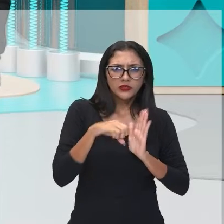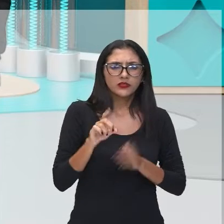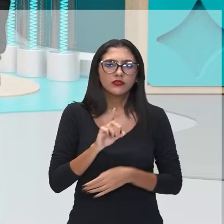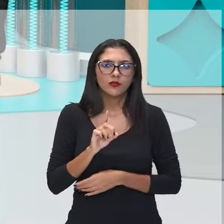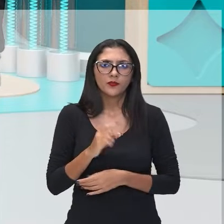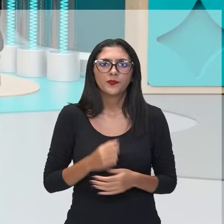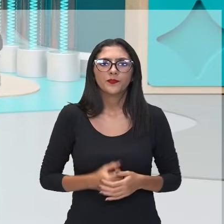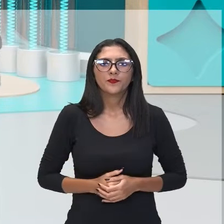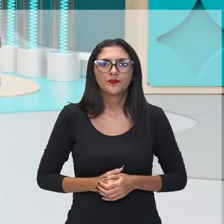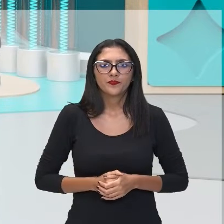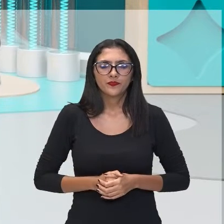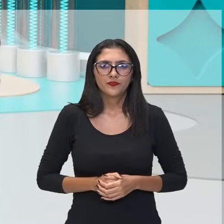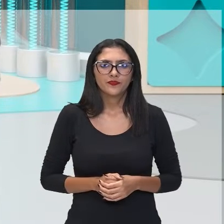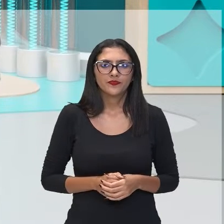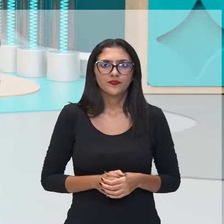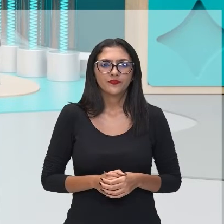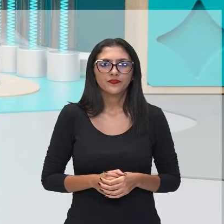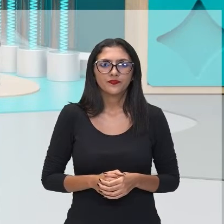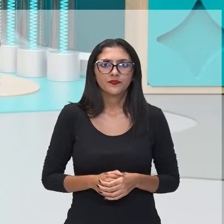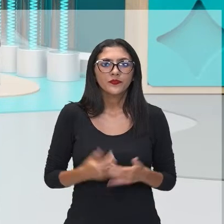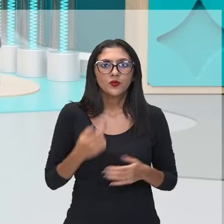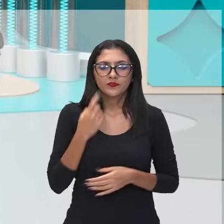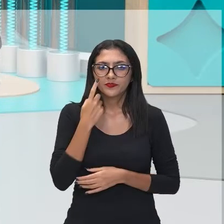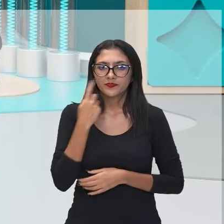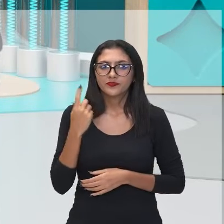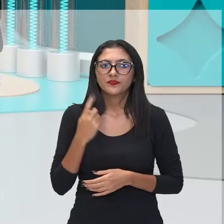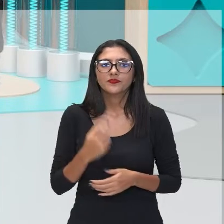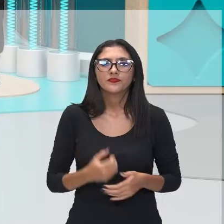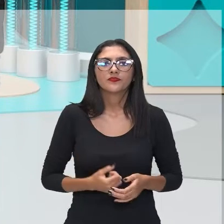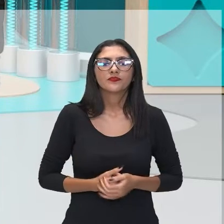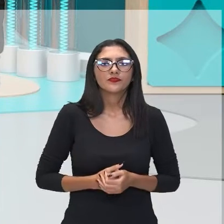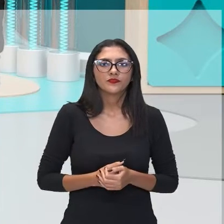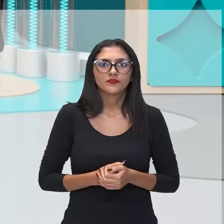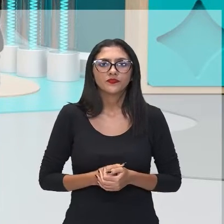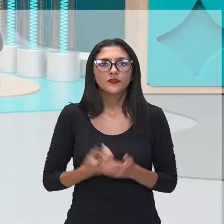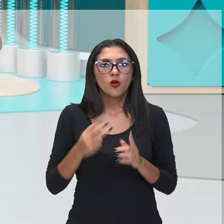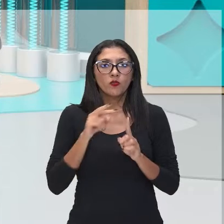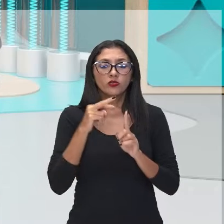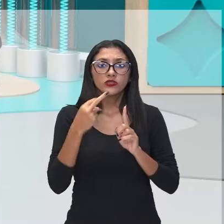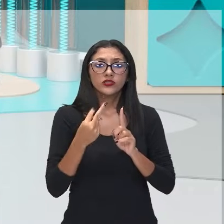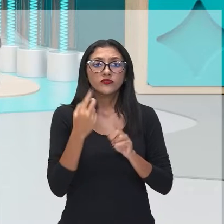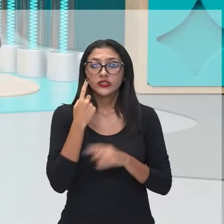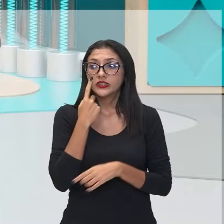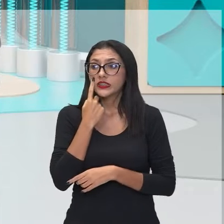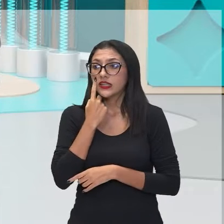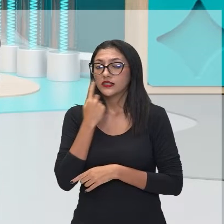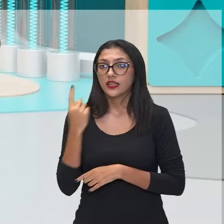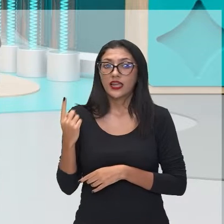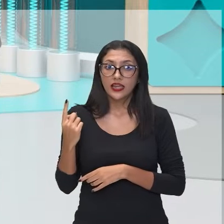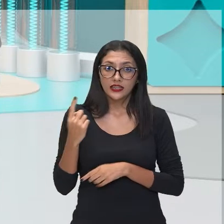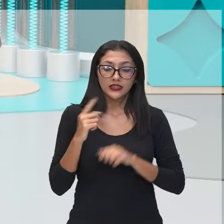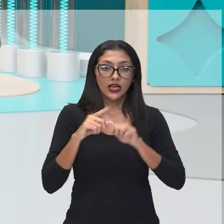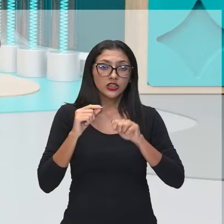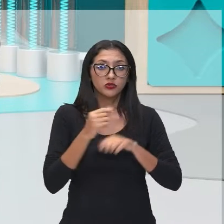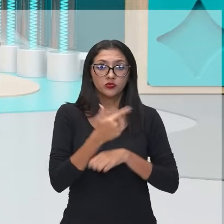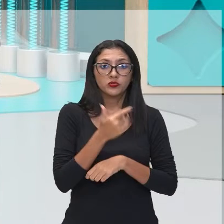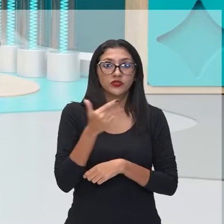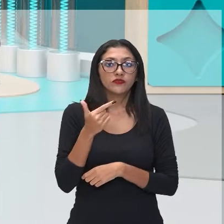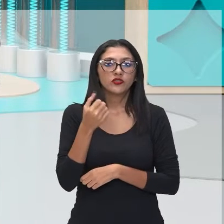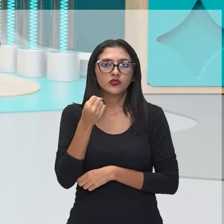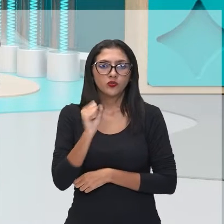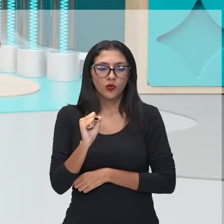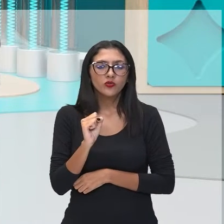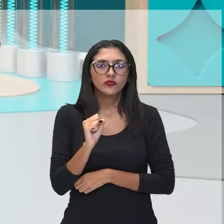ponto de vista, colocando aqui para vocês, olha só. Ele vai colocar que o artigo 228, que torna menores de 16